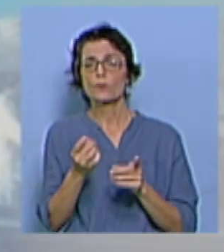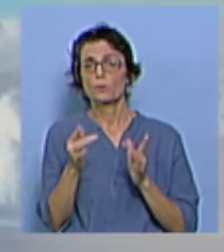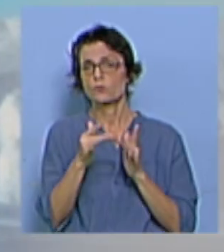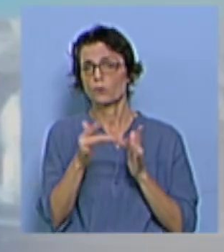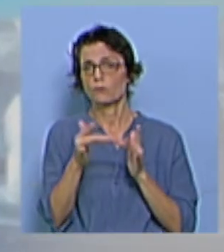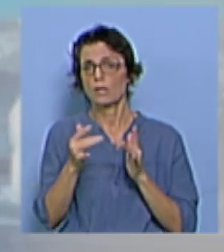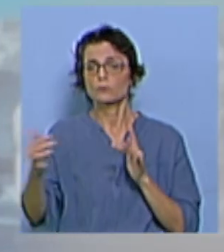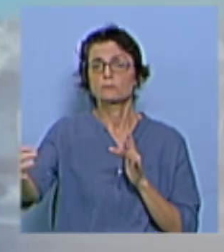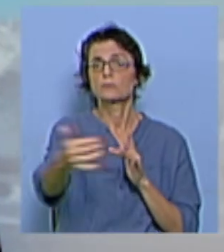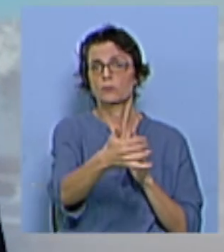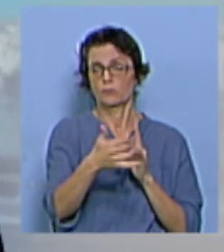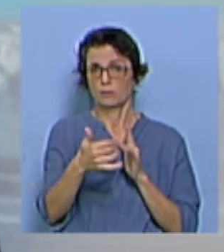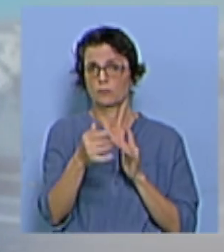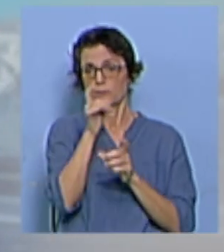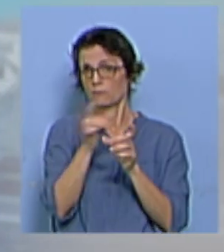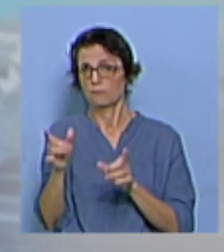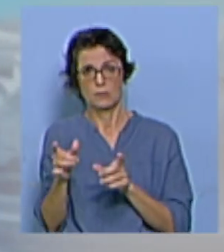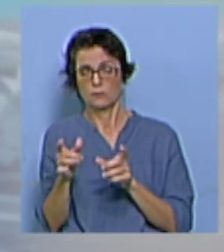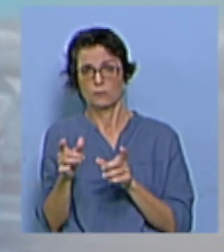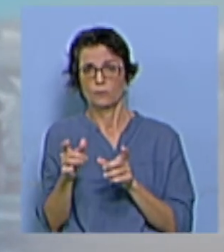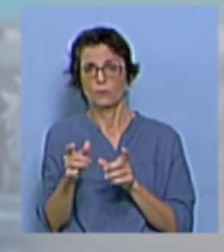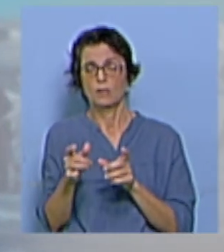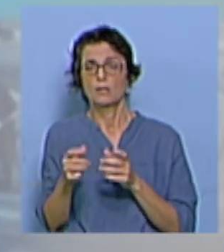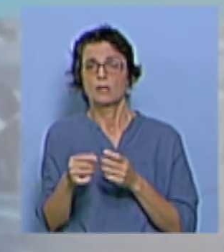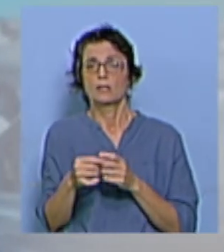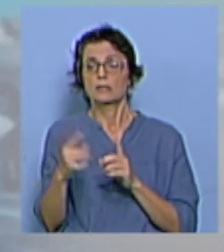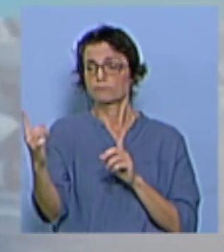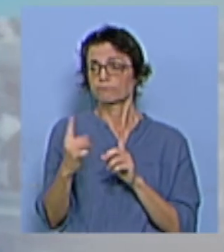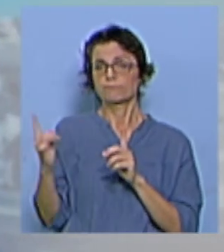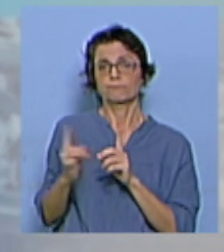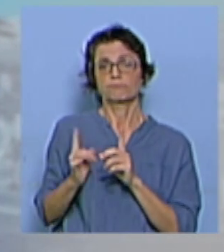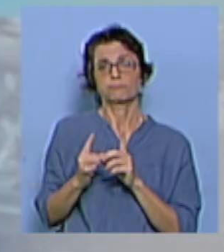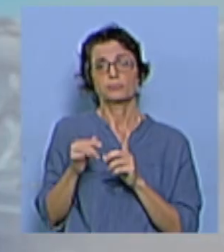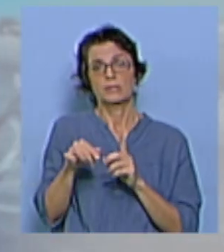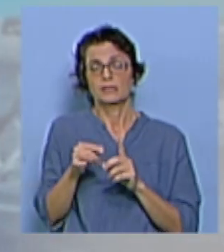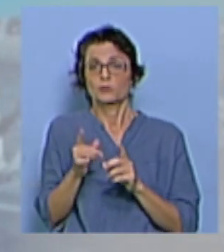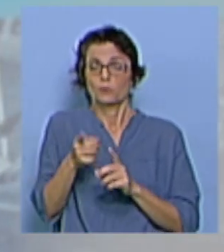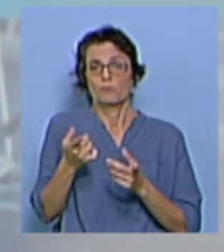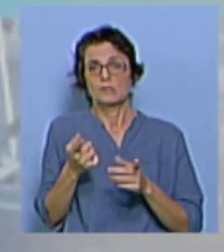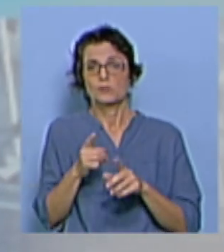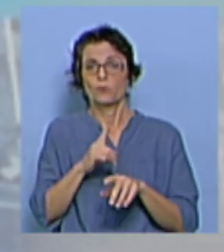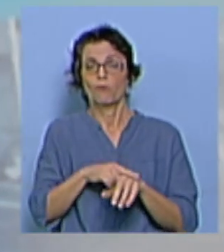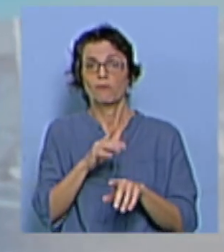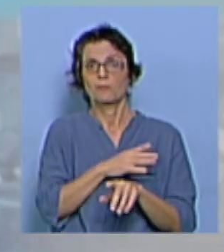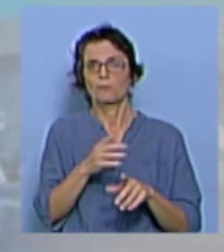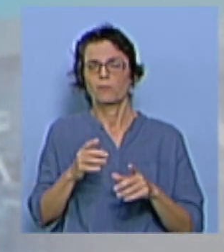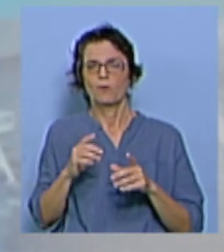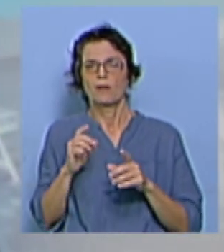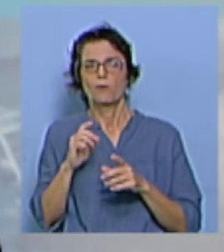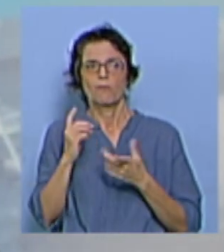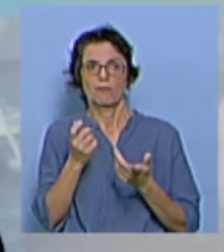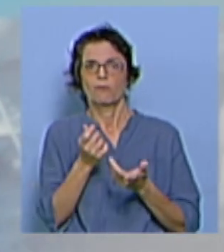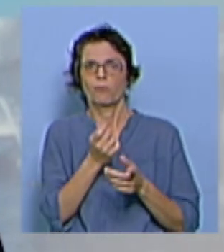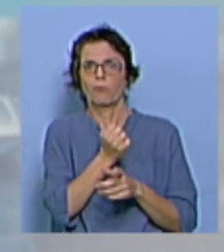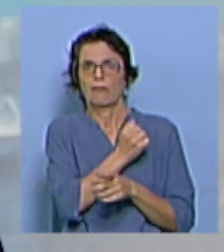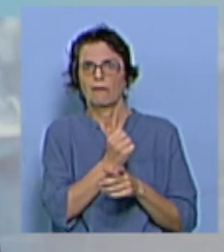que passam ali pela paróquia, e isso também começou durante o tempo da quarentena. Às vezes nós temos aquele certo pudor em enviar coisas